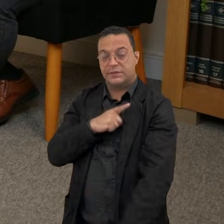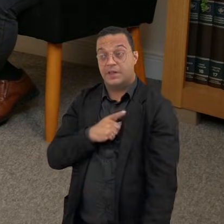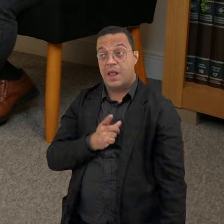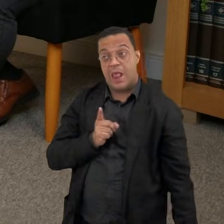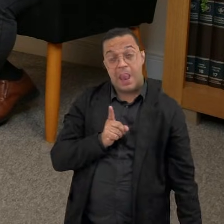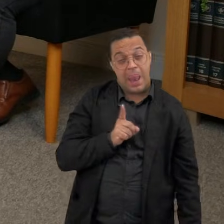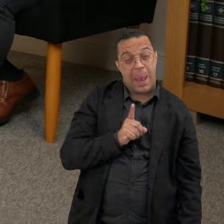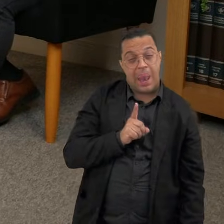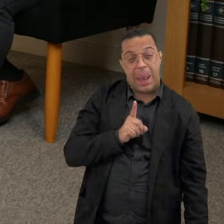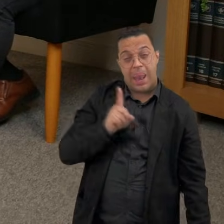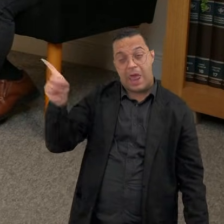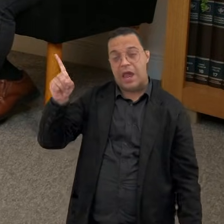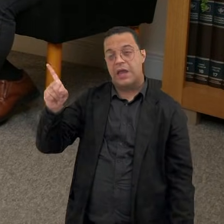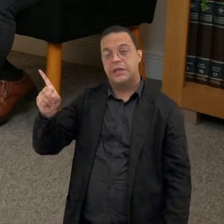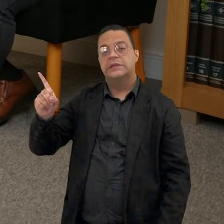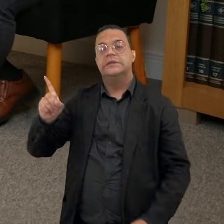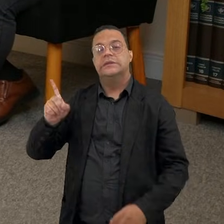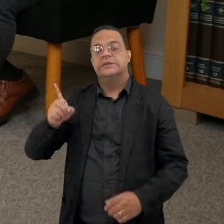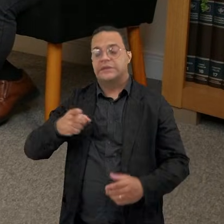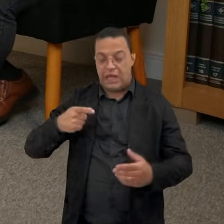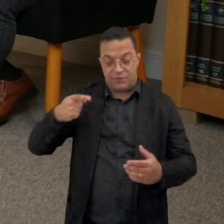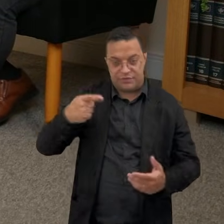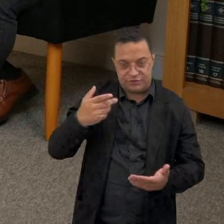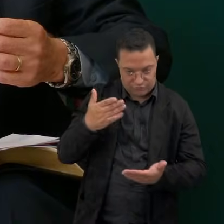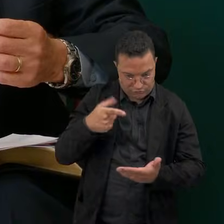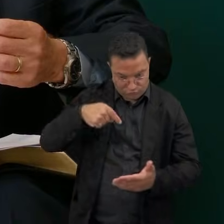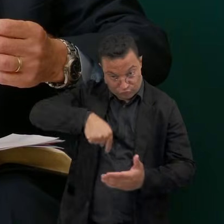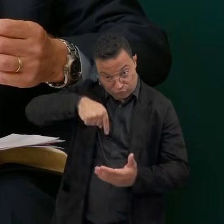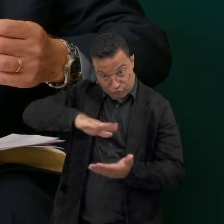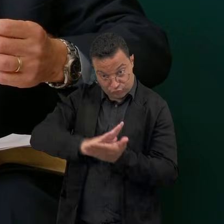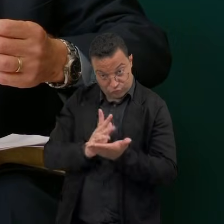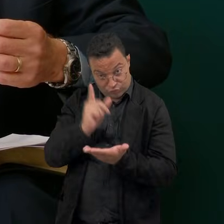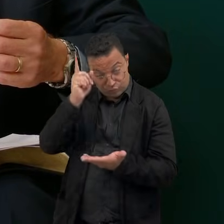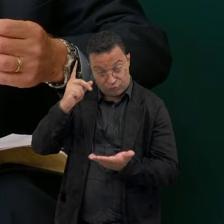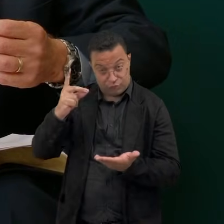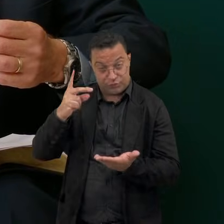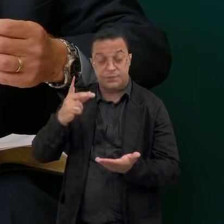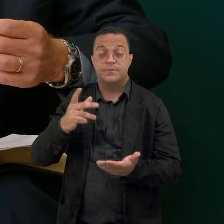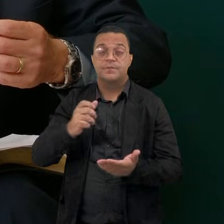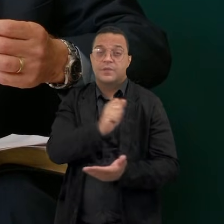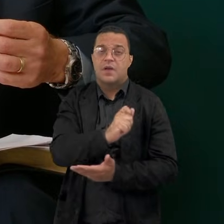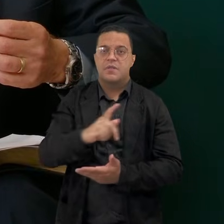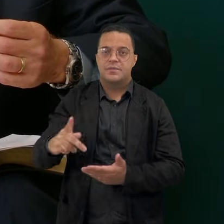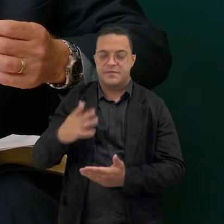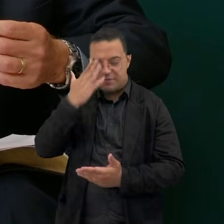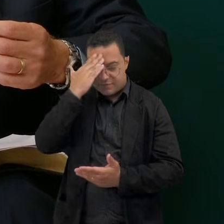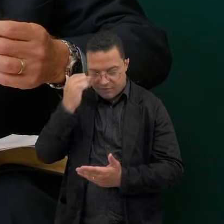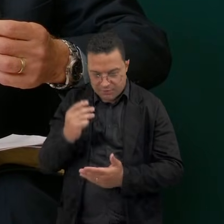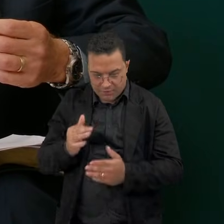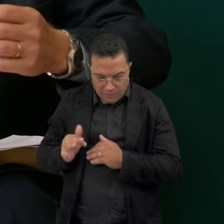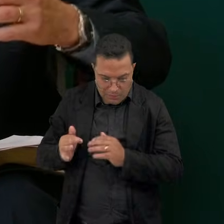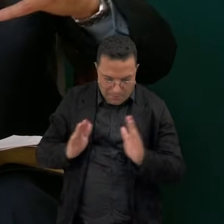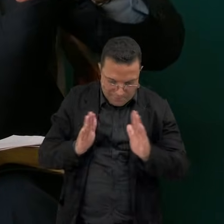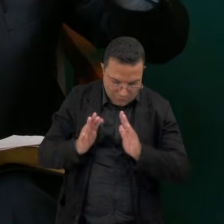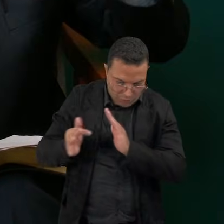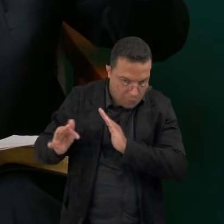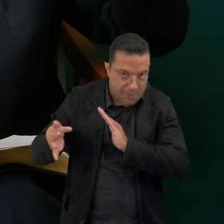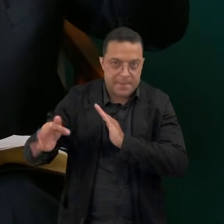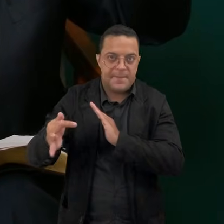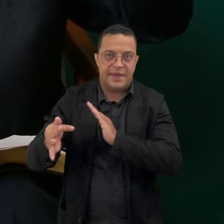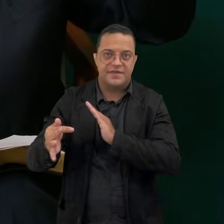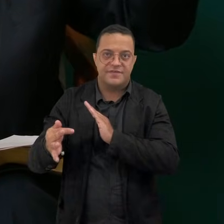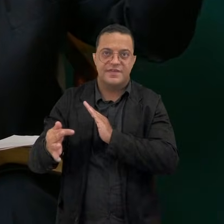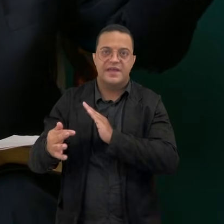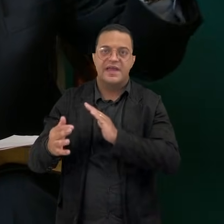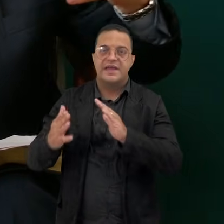Apocalipse a palavra chama de o breve, quer dizer, em breve o Senhor Jesus vai voltar. Nós não sabemos o dia nem a hora, mas por